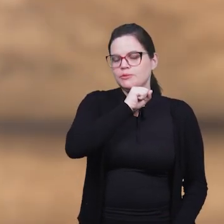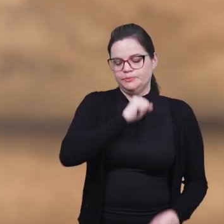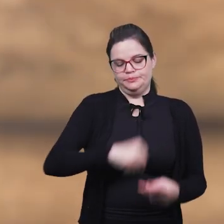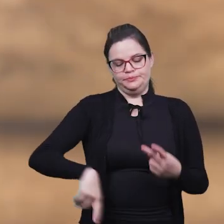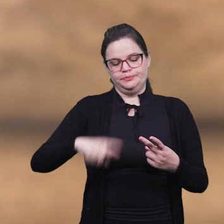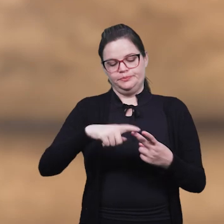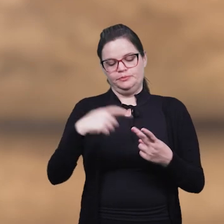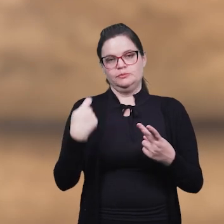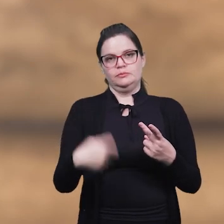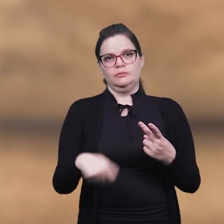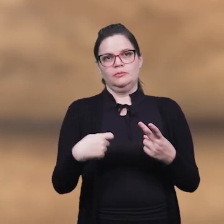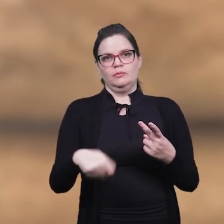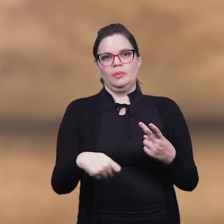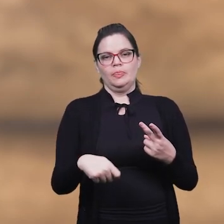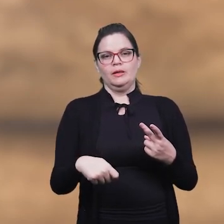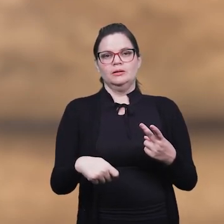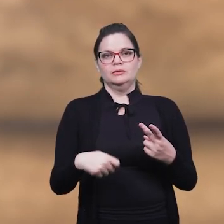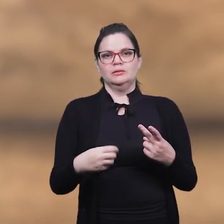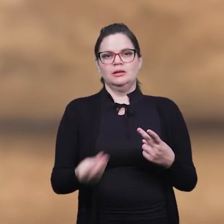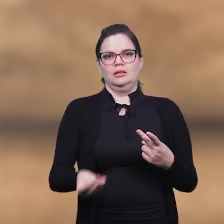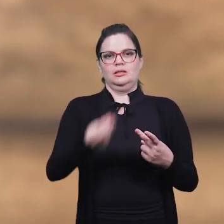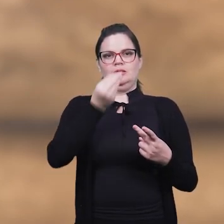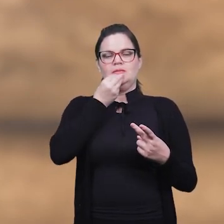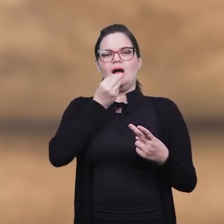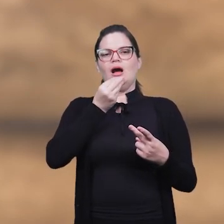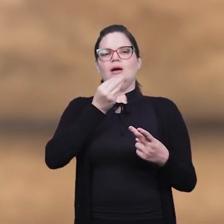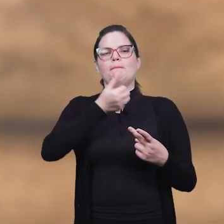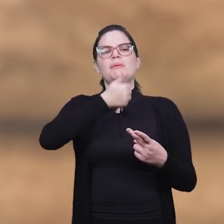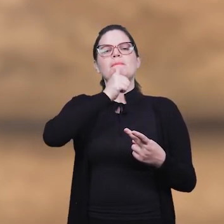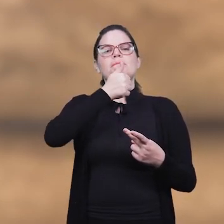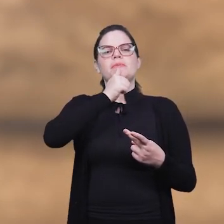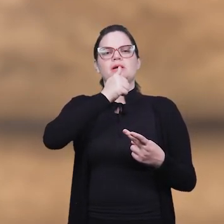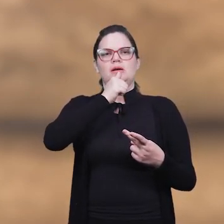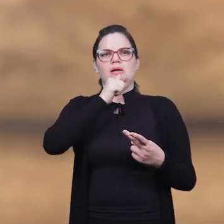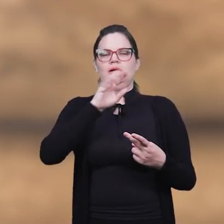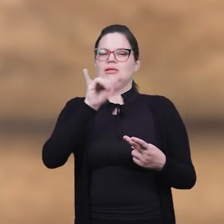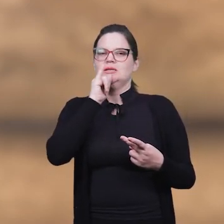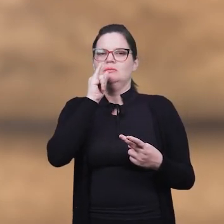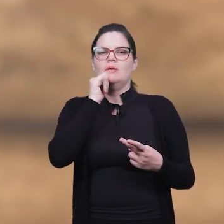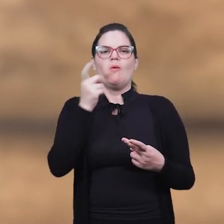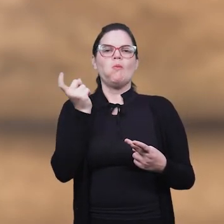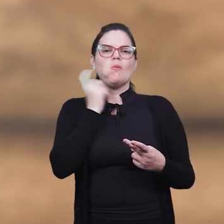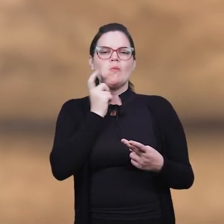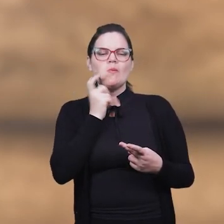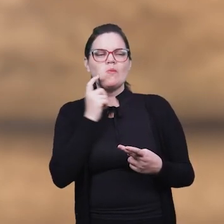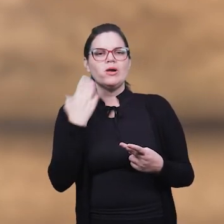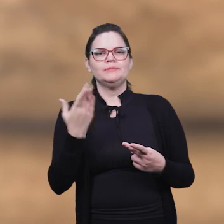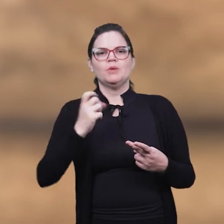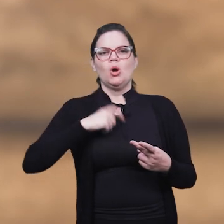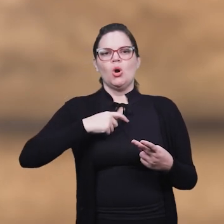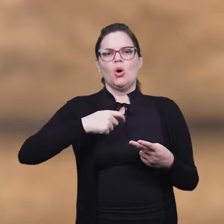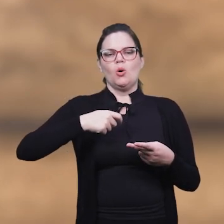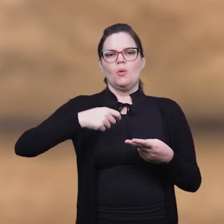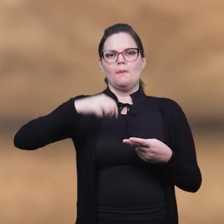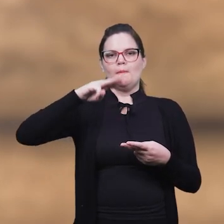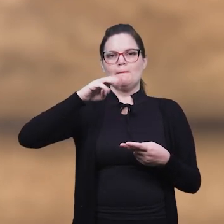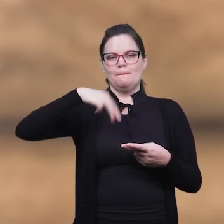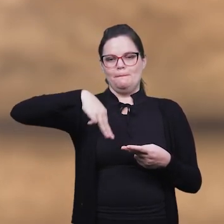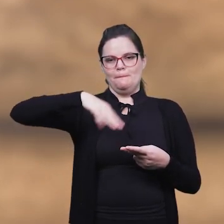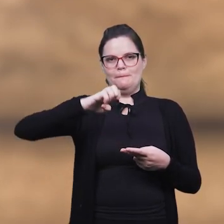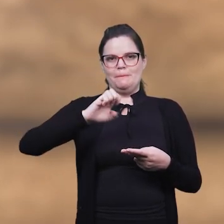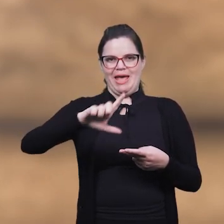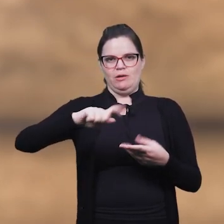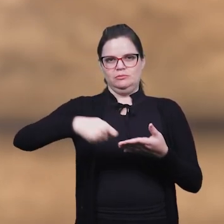ela, preferência uma bebida açucarada, balas ou colheres de mel, e